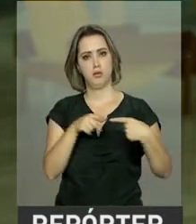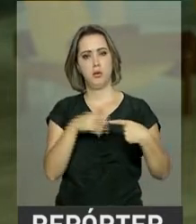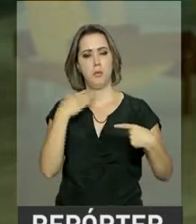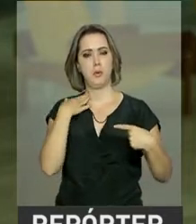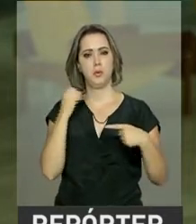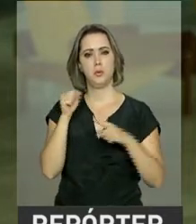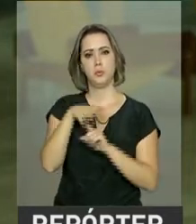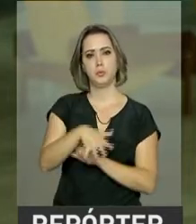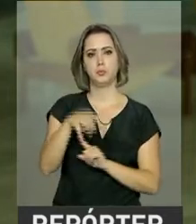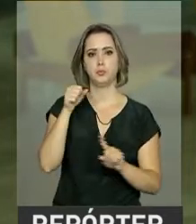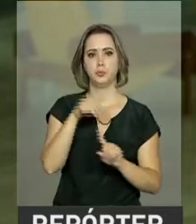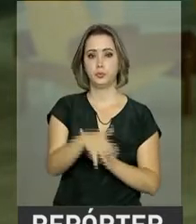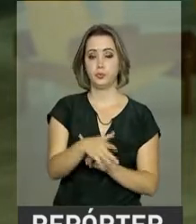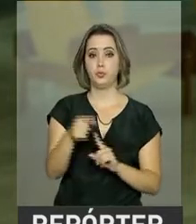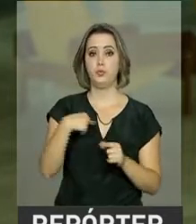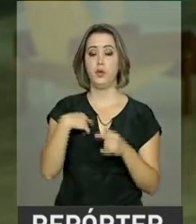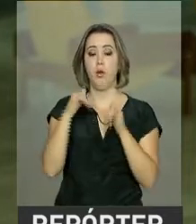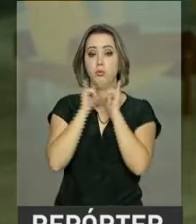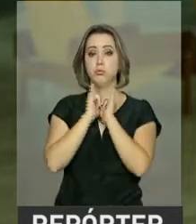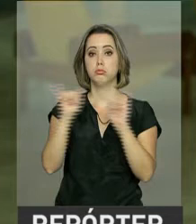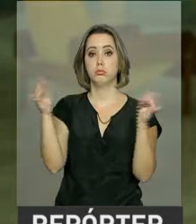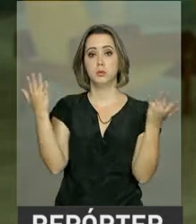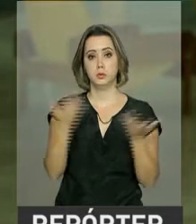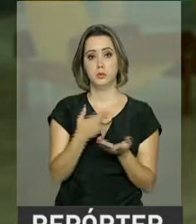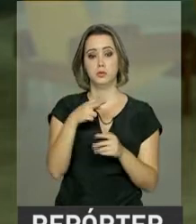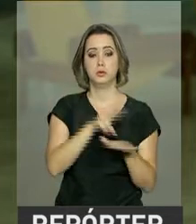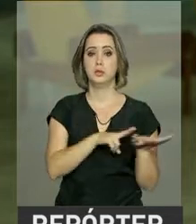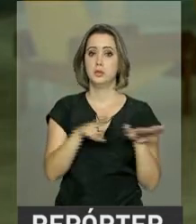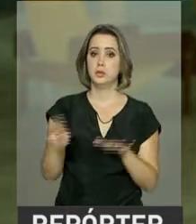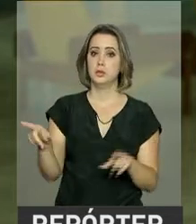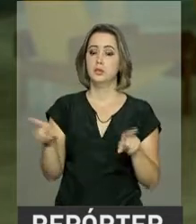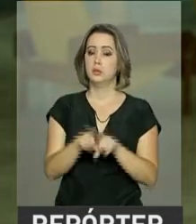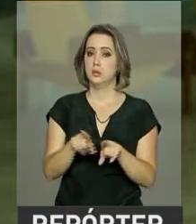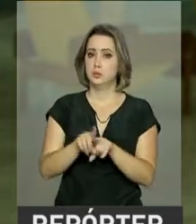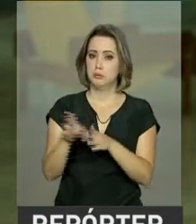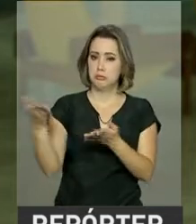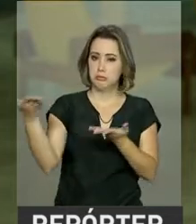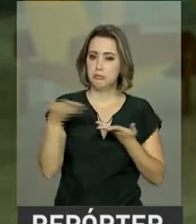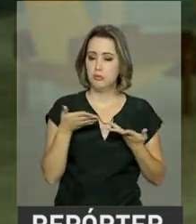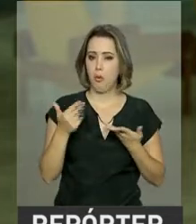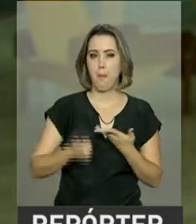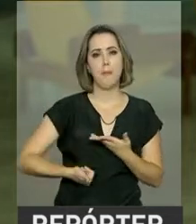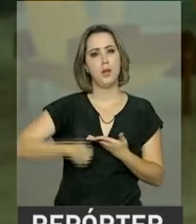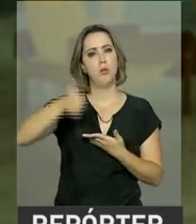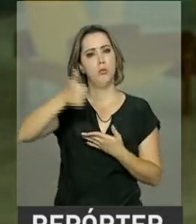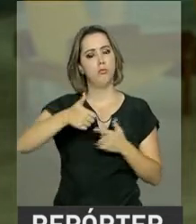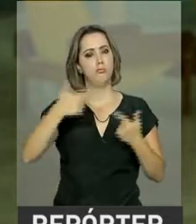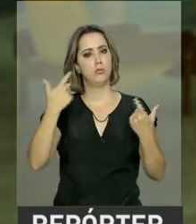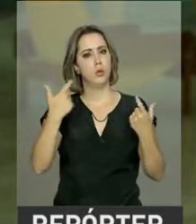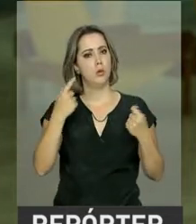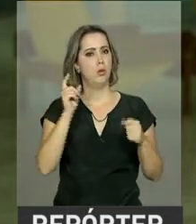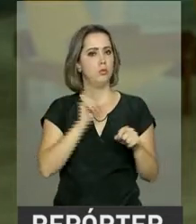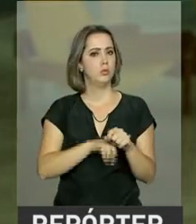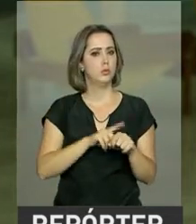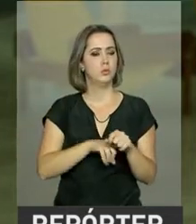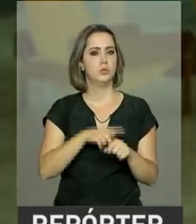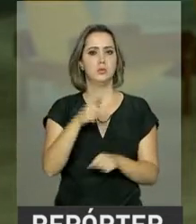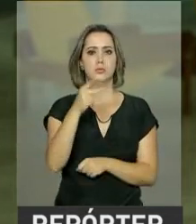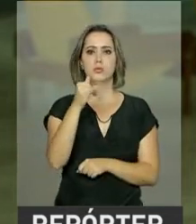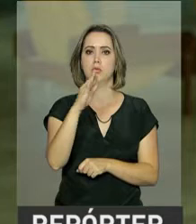Central. A edição desta semana do Boletim Focus também traz um cenário mais positivo para o produto interno bruto